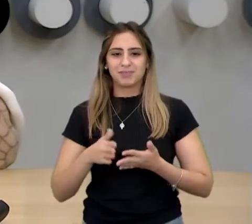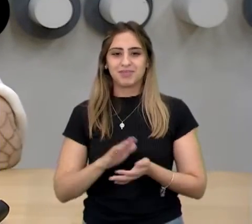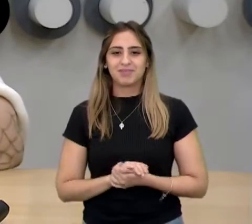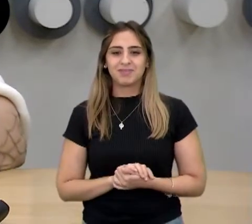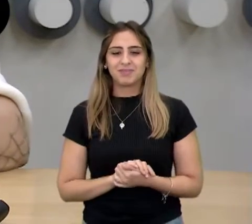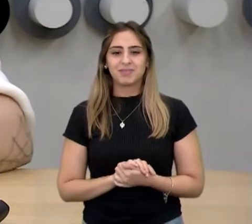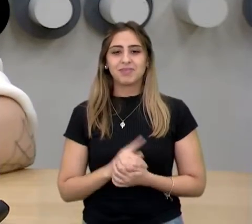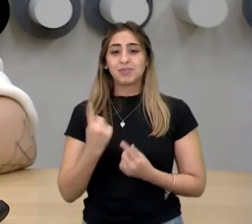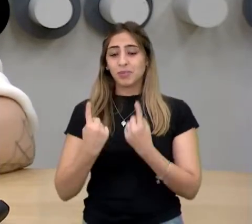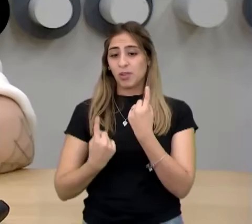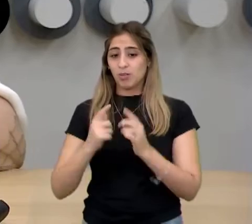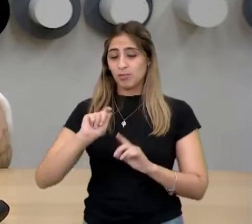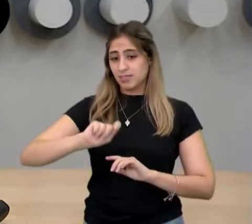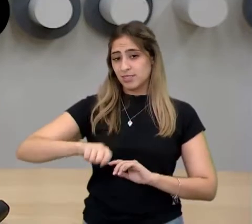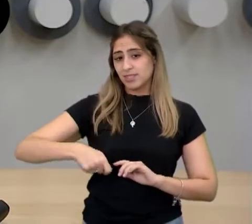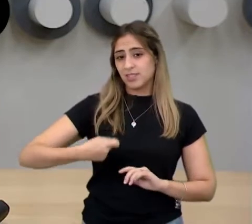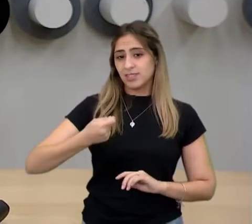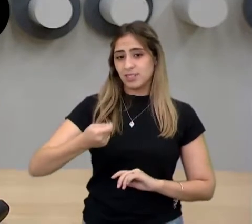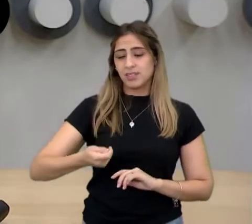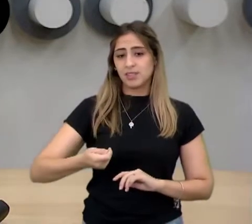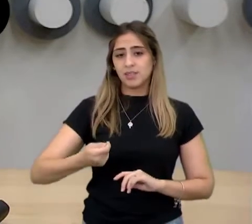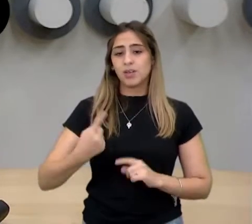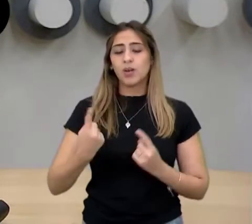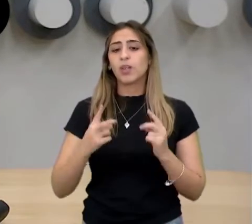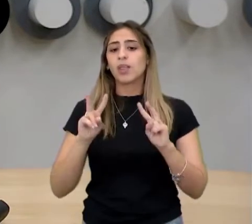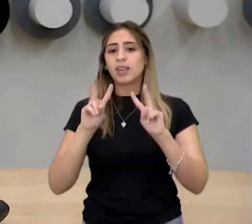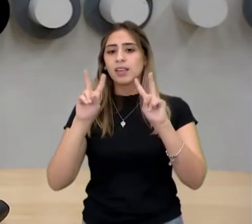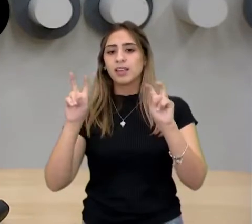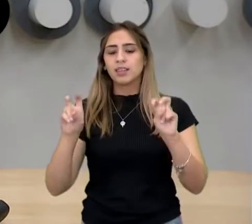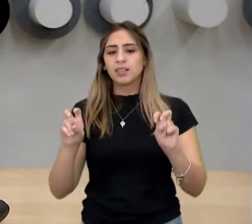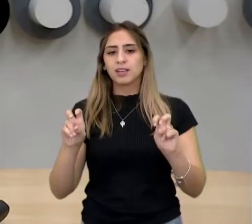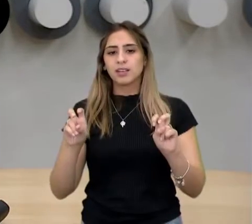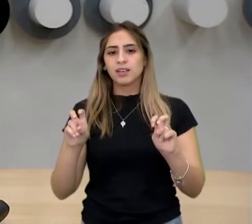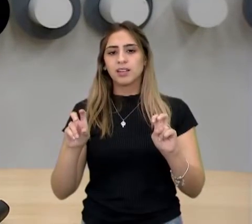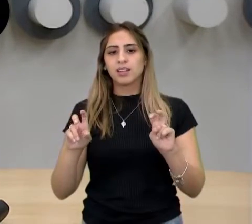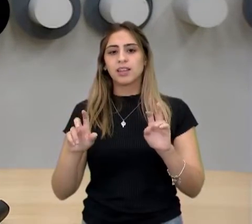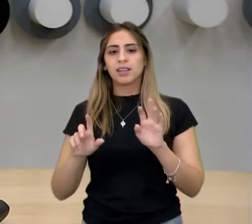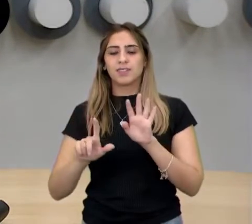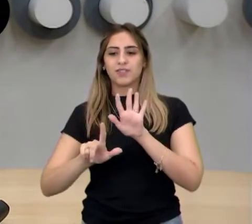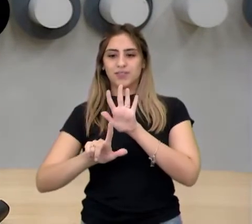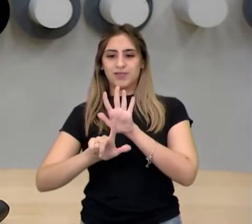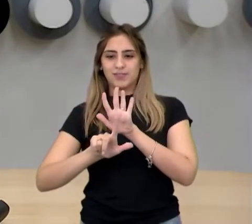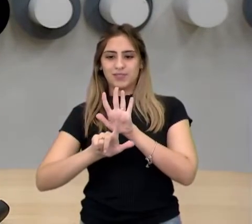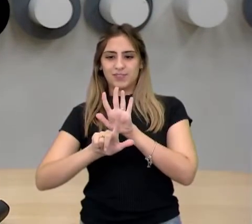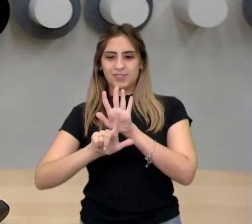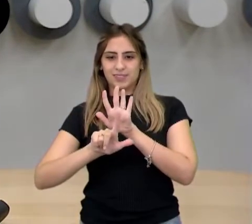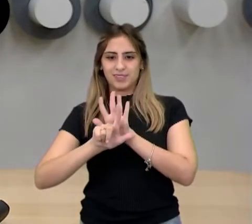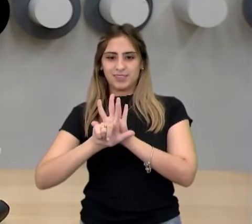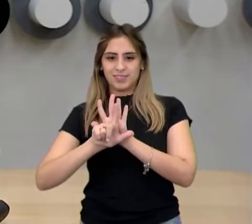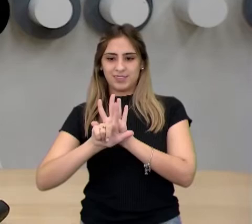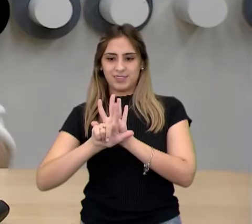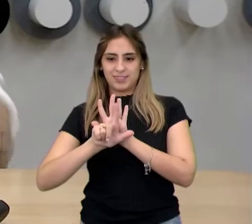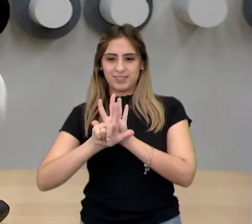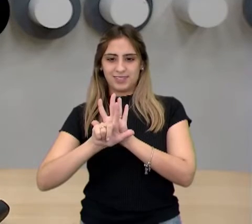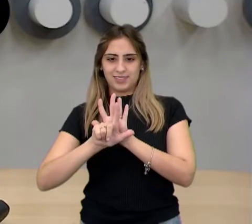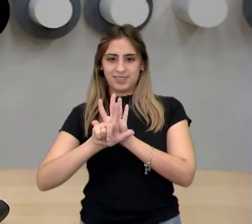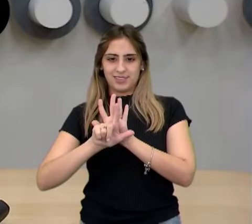é o sinal para o termo leis. Vamos aprender juntos?